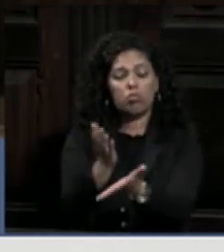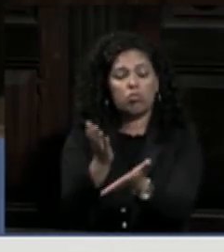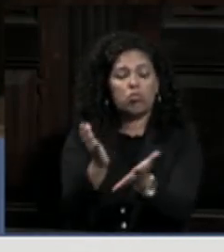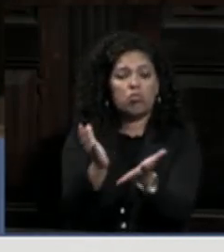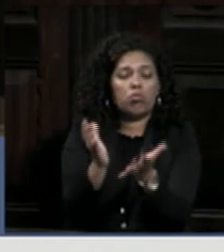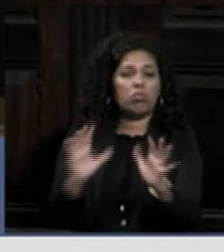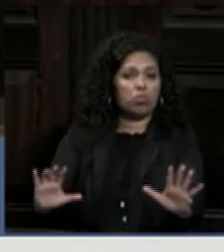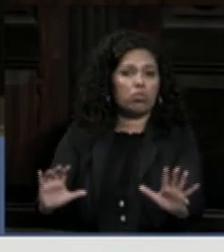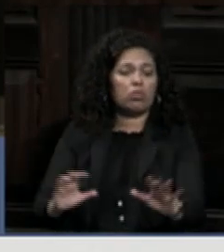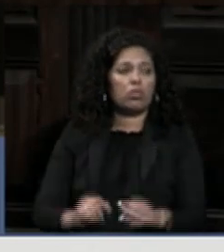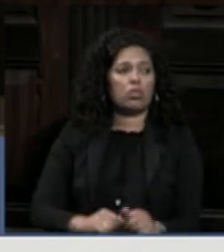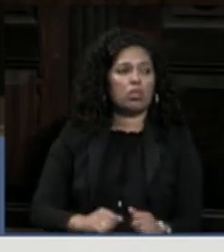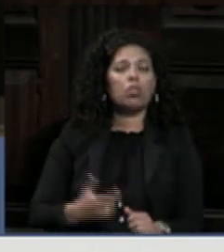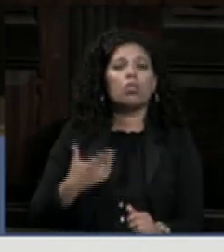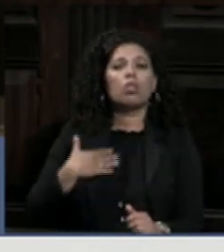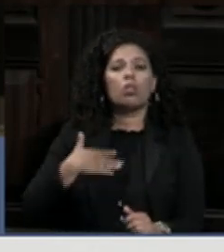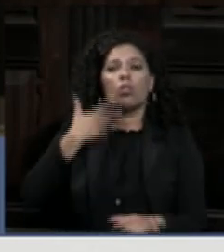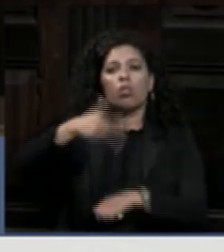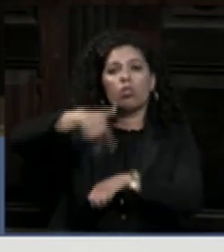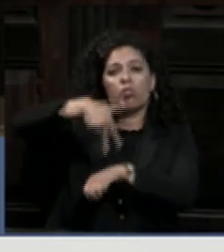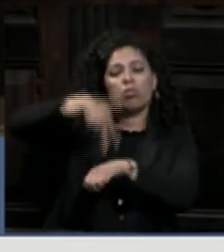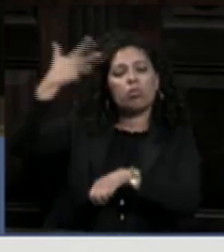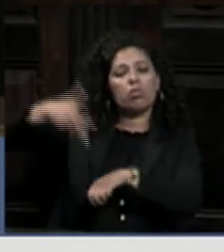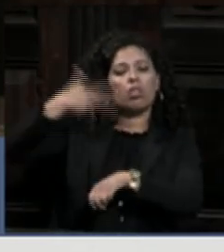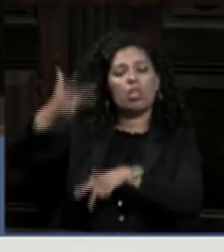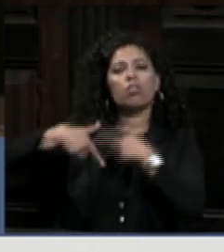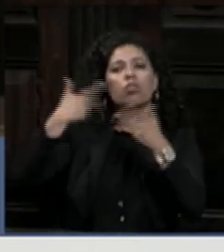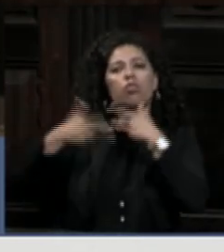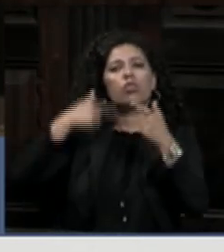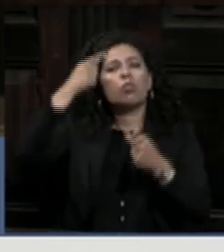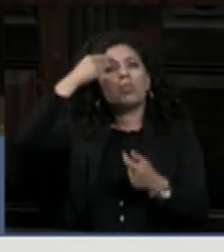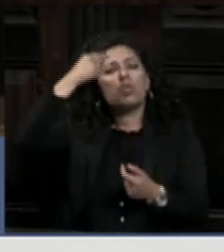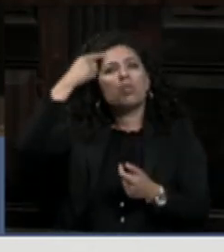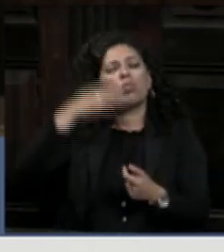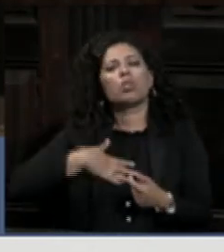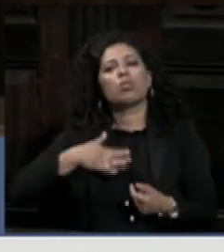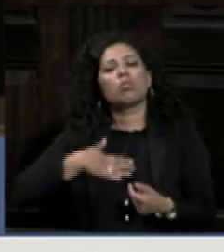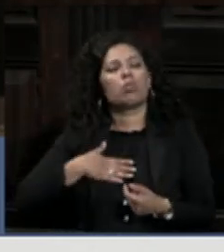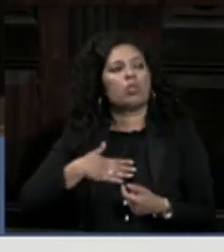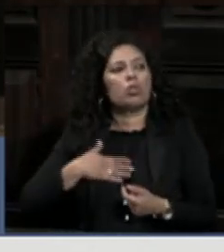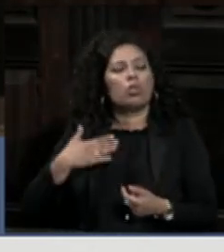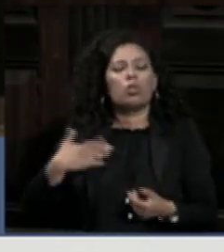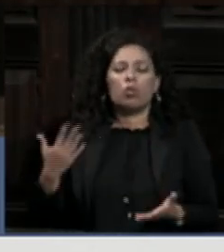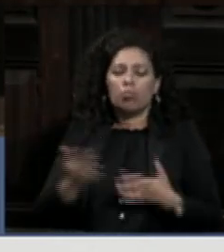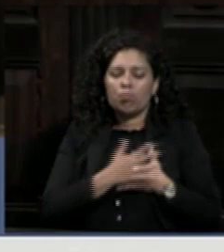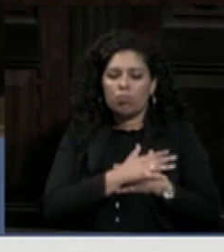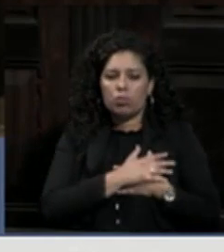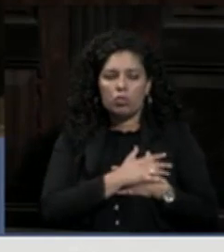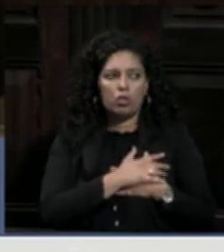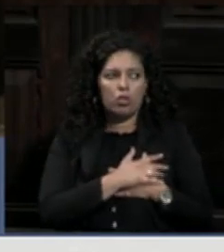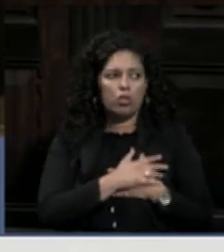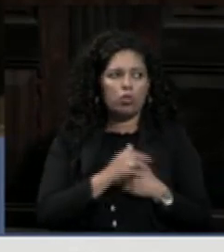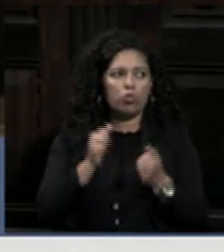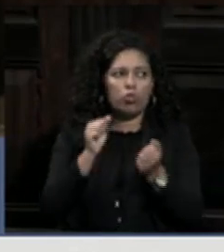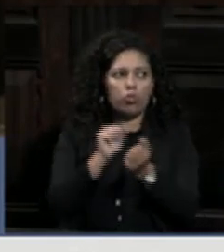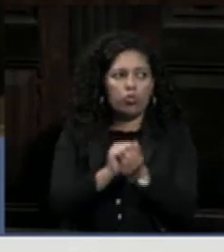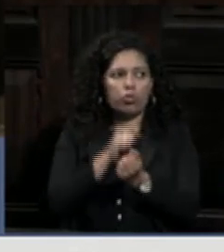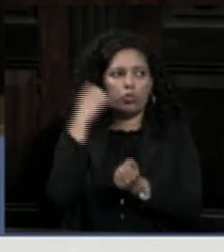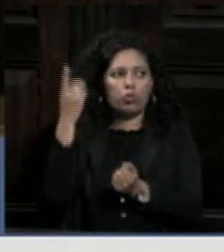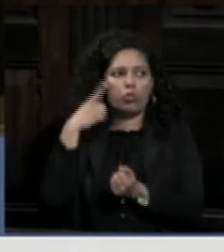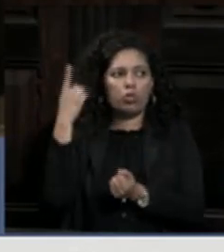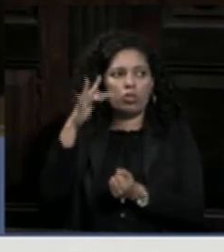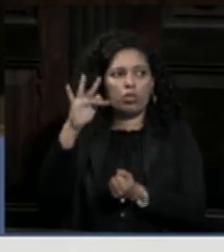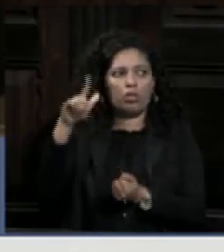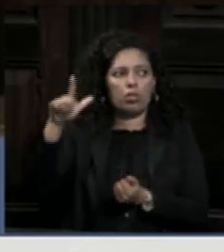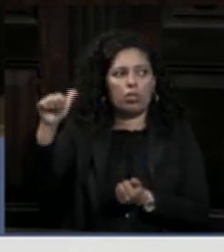reafirmar os meus princípios e me solidarizar com o deputado flávio